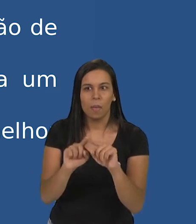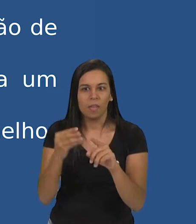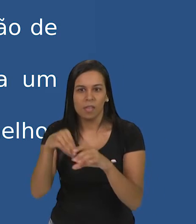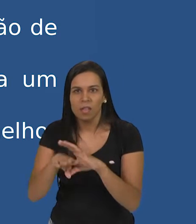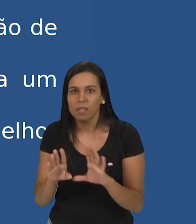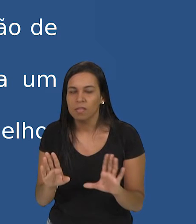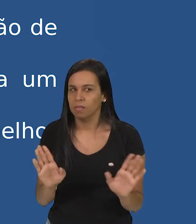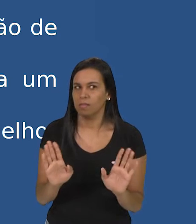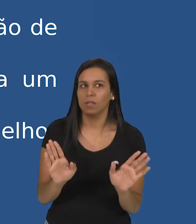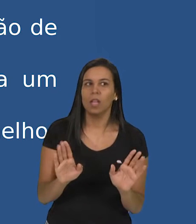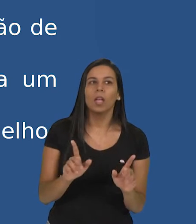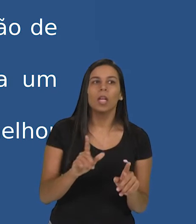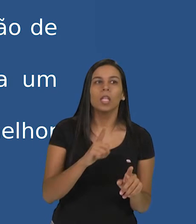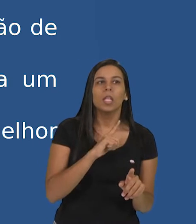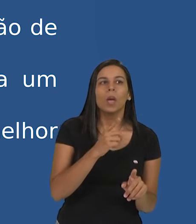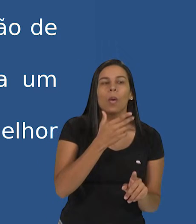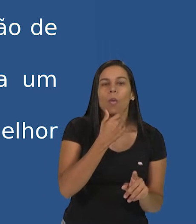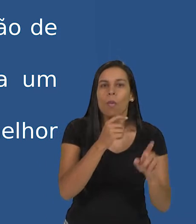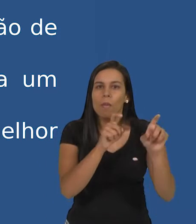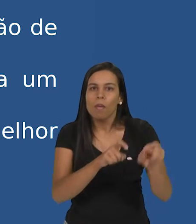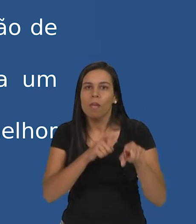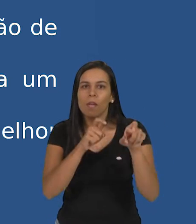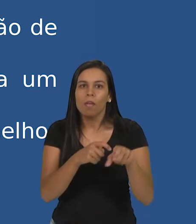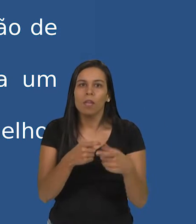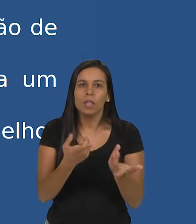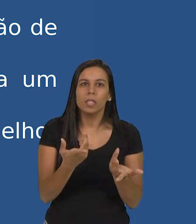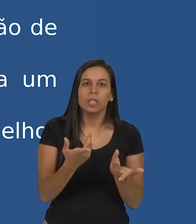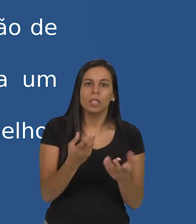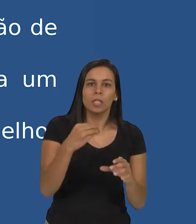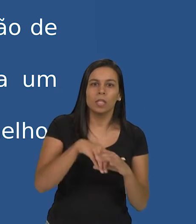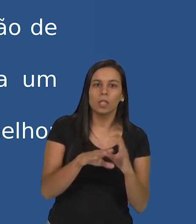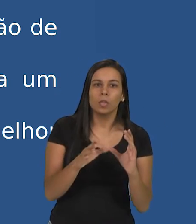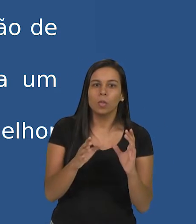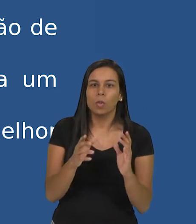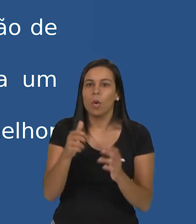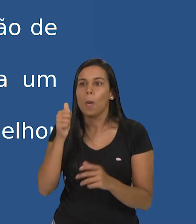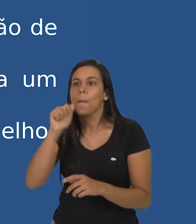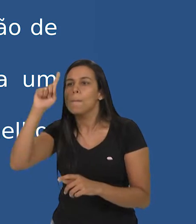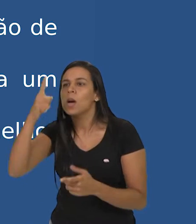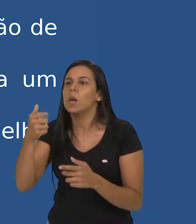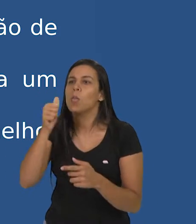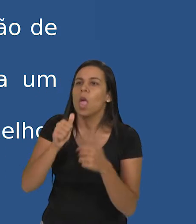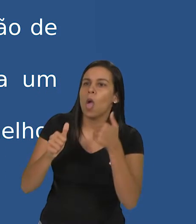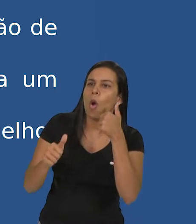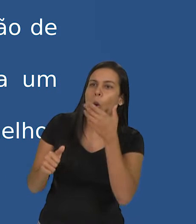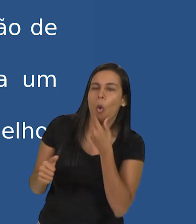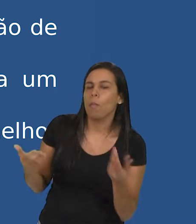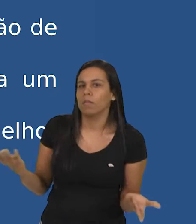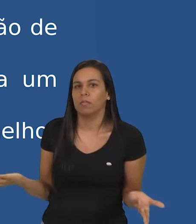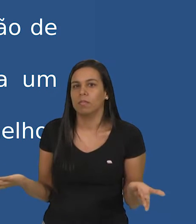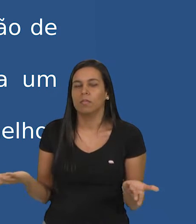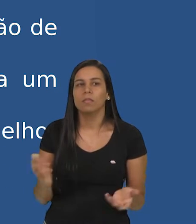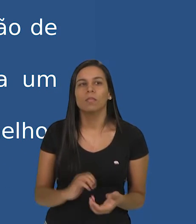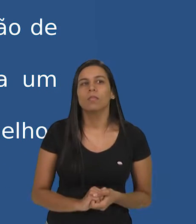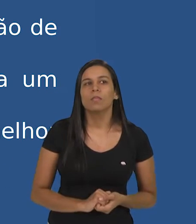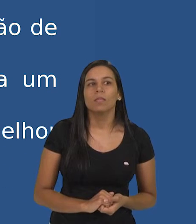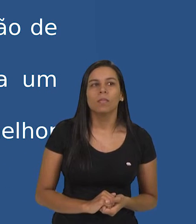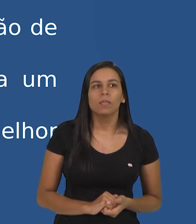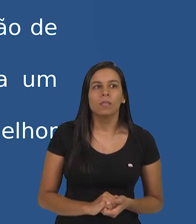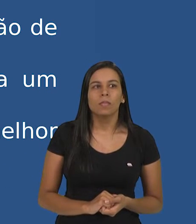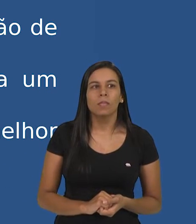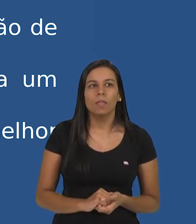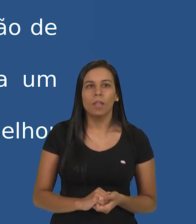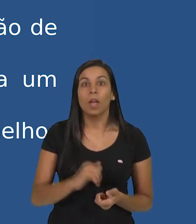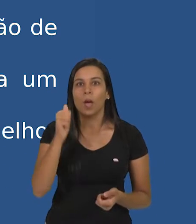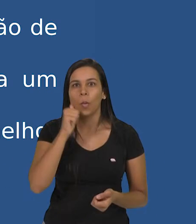A percepção do fazendeiro quanto à relação de poder entre o casal, quem é que manda, quem é que não manda. A agressividade da esposa relacionada a